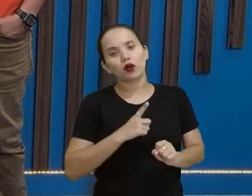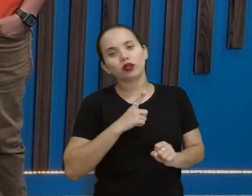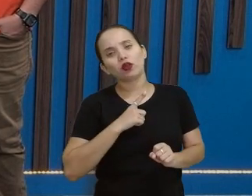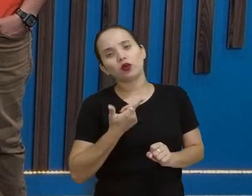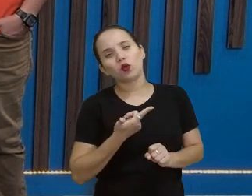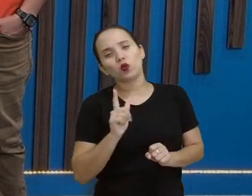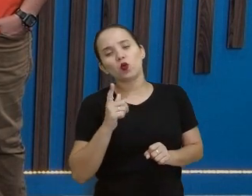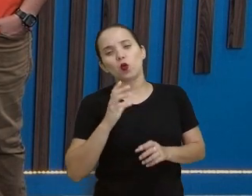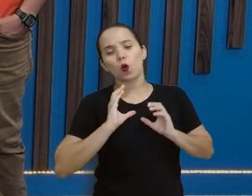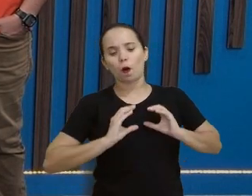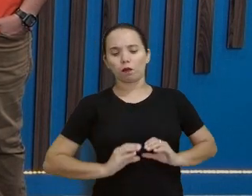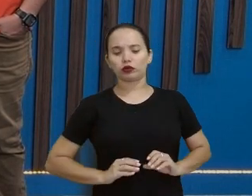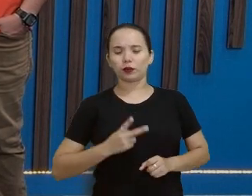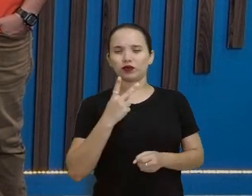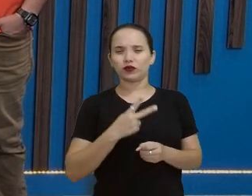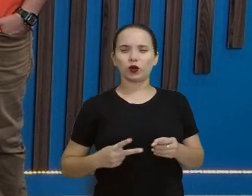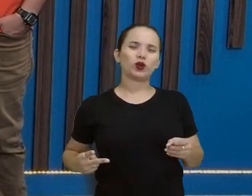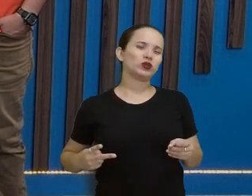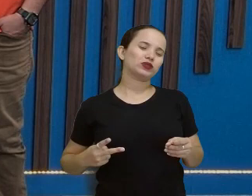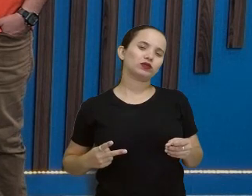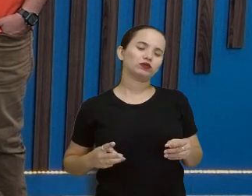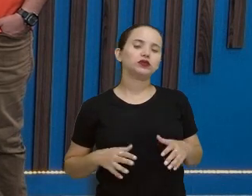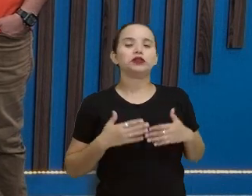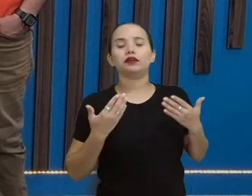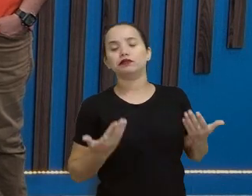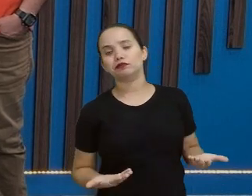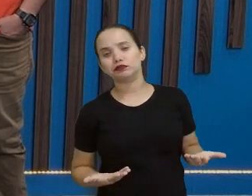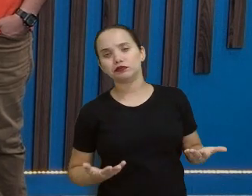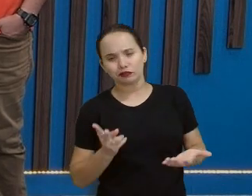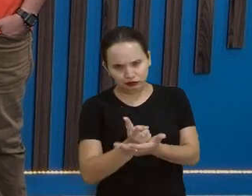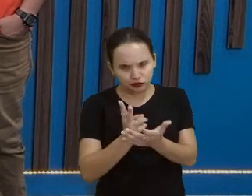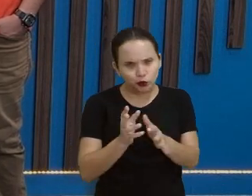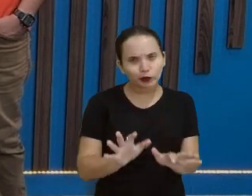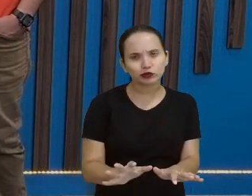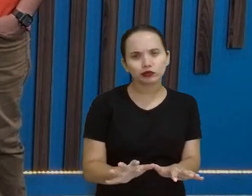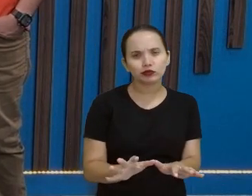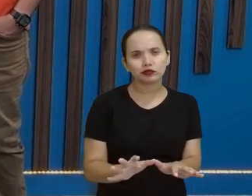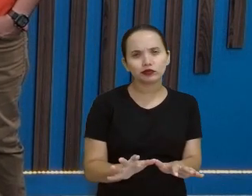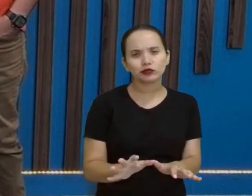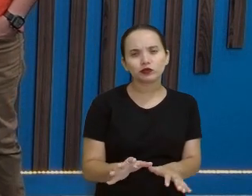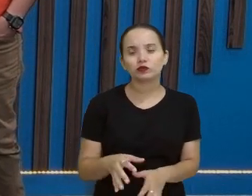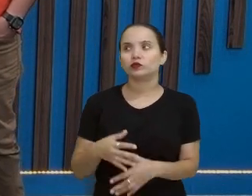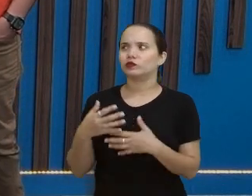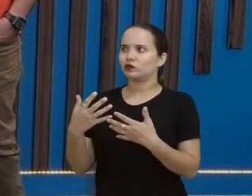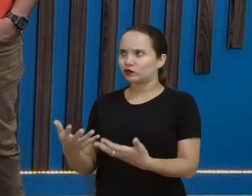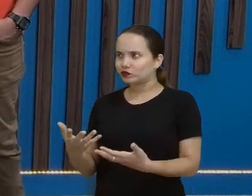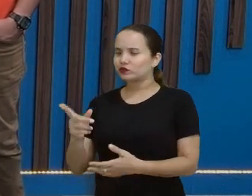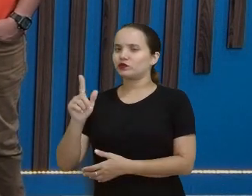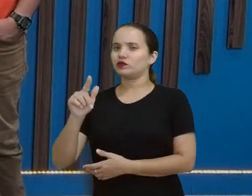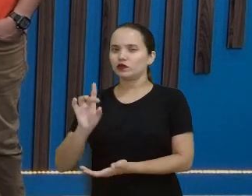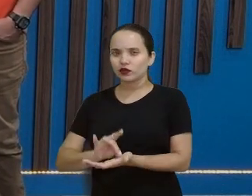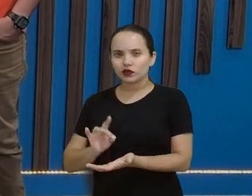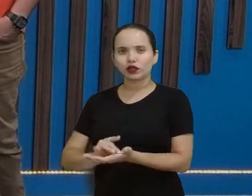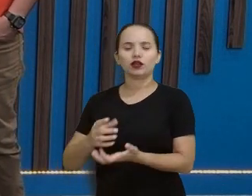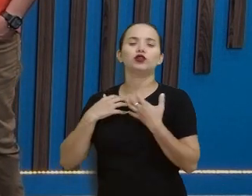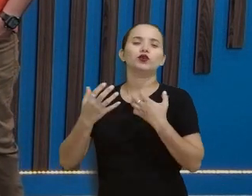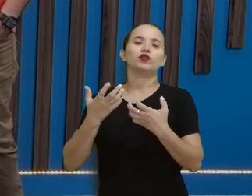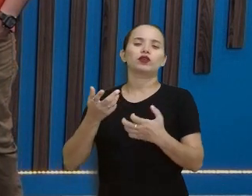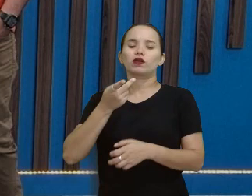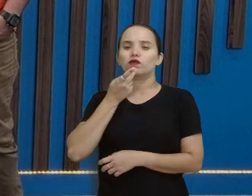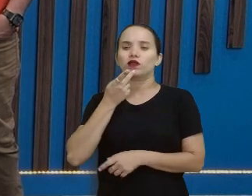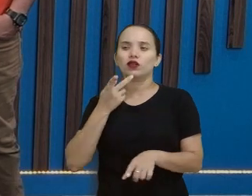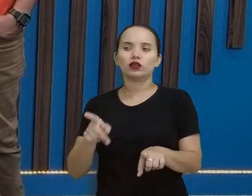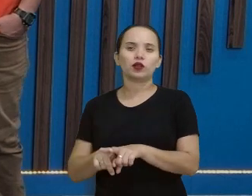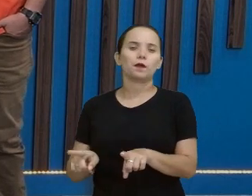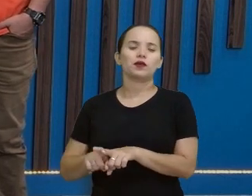aí? E aí? Você vai passar o resto da sua vida nisso? Exatamente. Remoendo aquilo? Eu queria dar um destaque também, que essa coisa